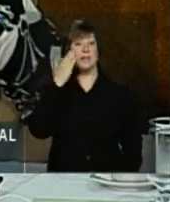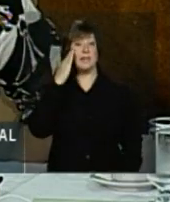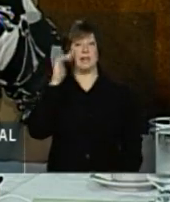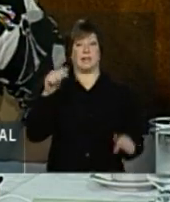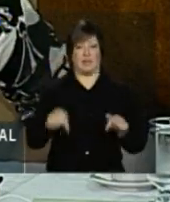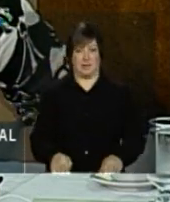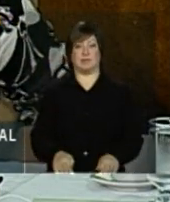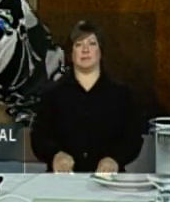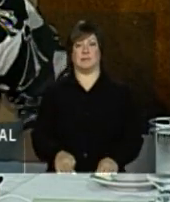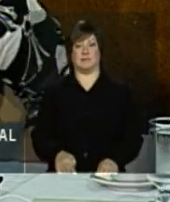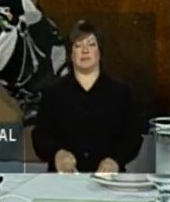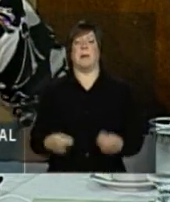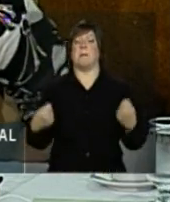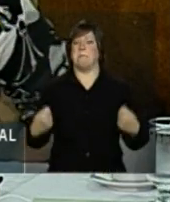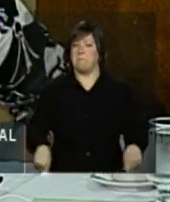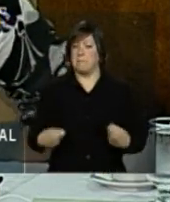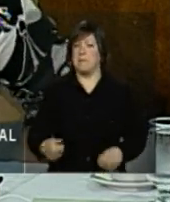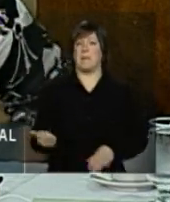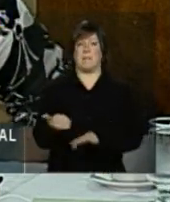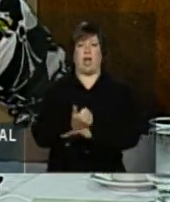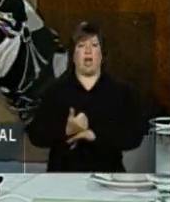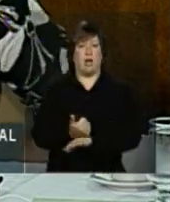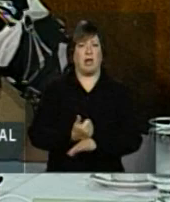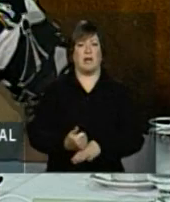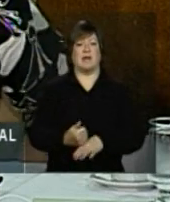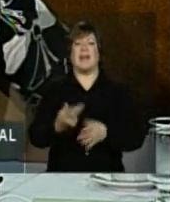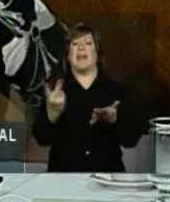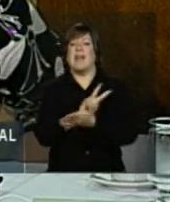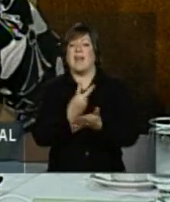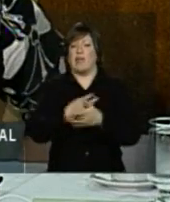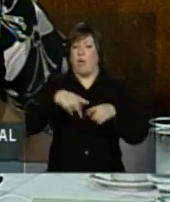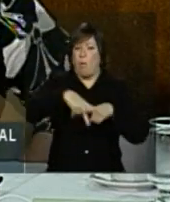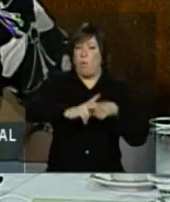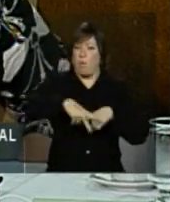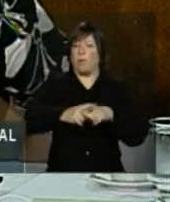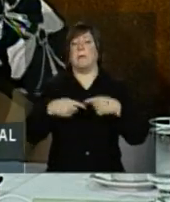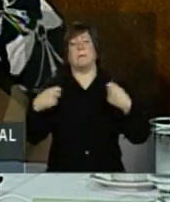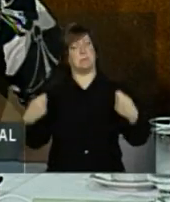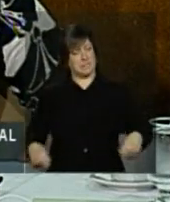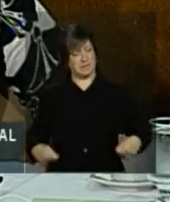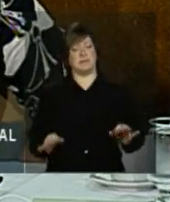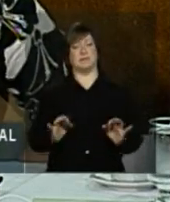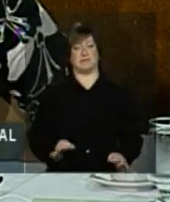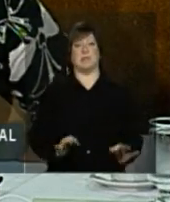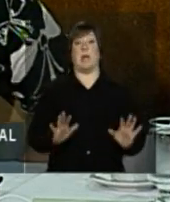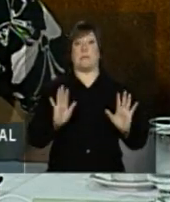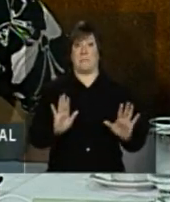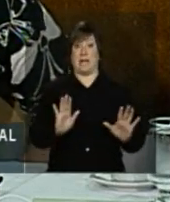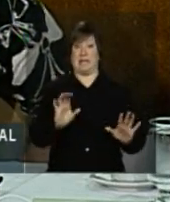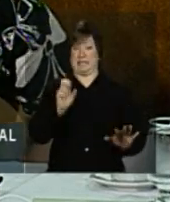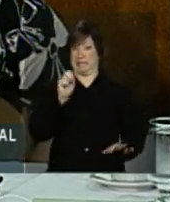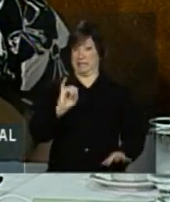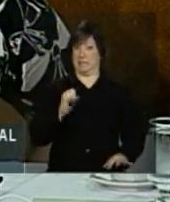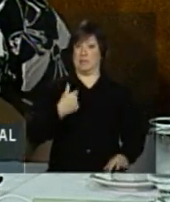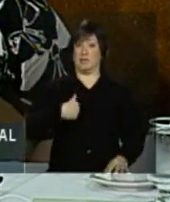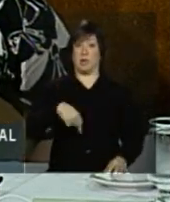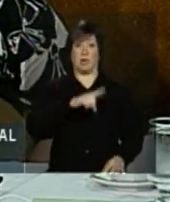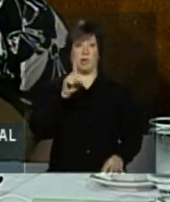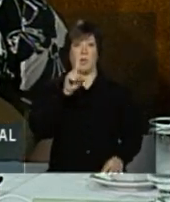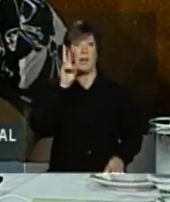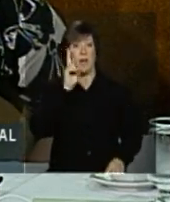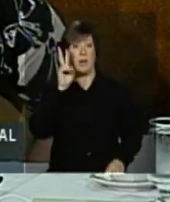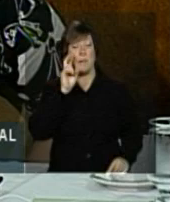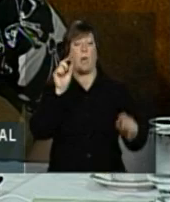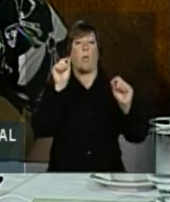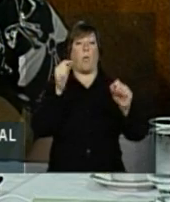e tá valorizando tem que melhorar tem que corrigir erros tem que reforçar tem agora se a gente não lembrar do que nós